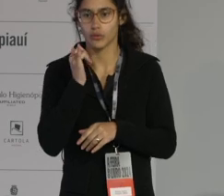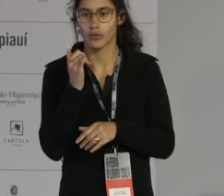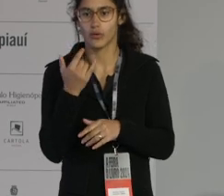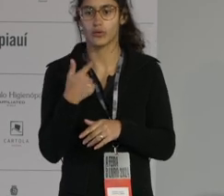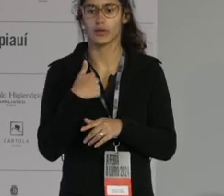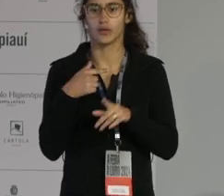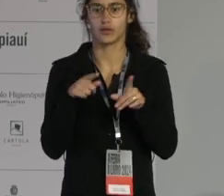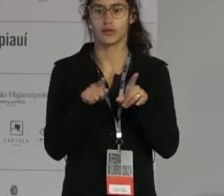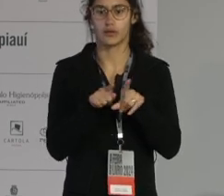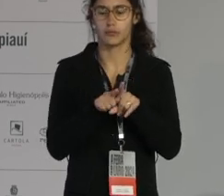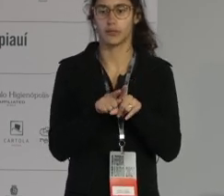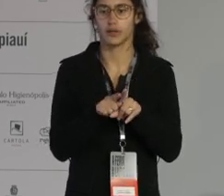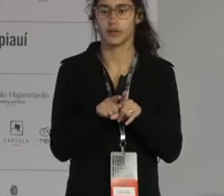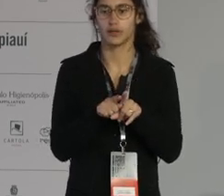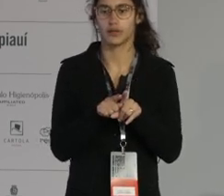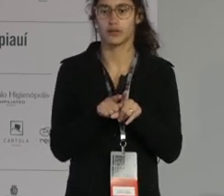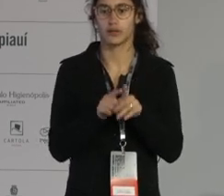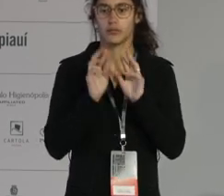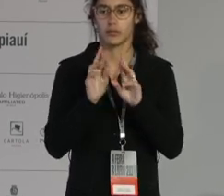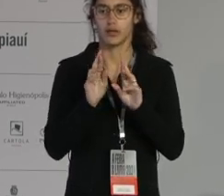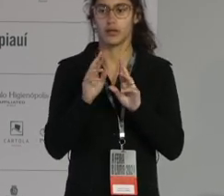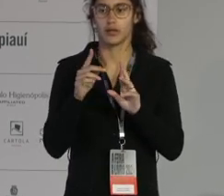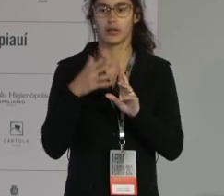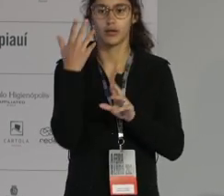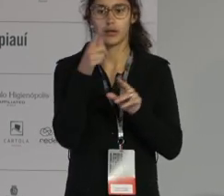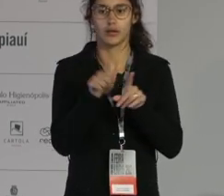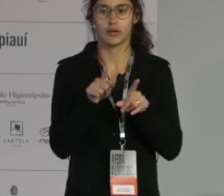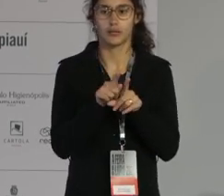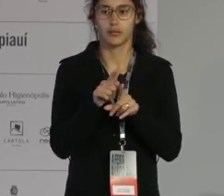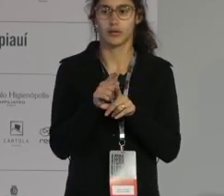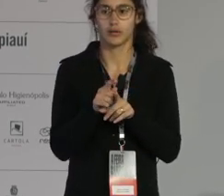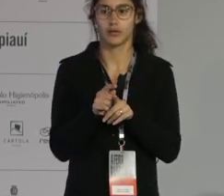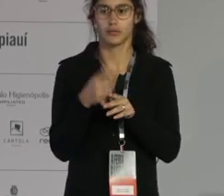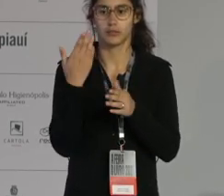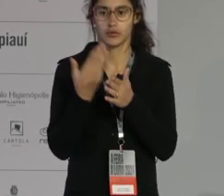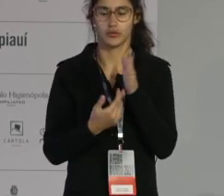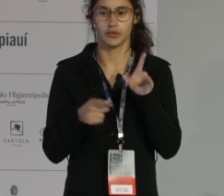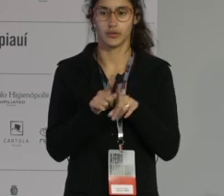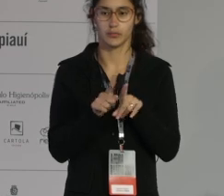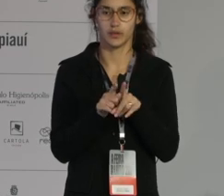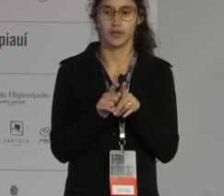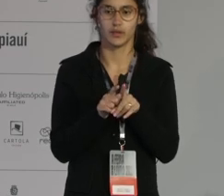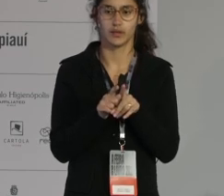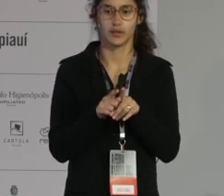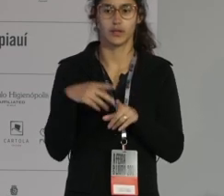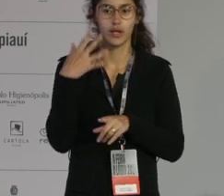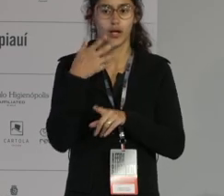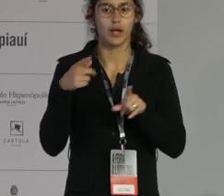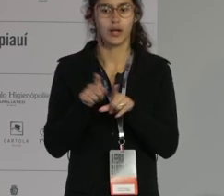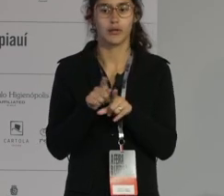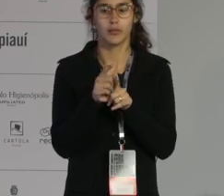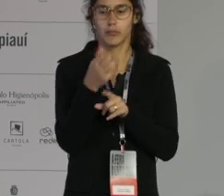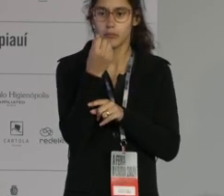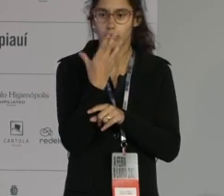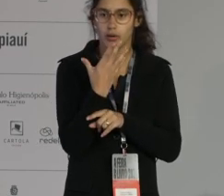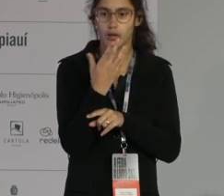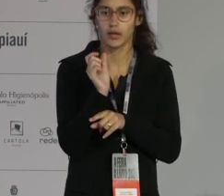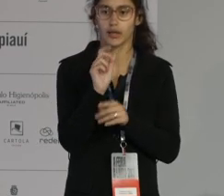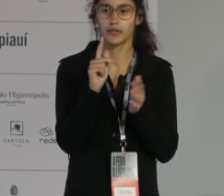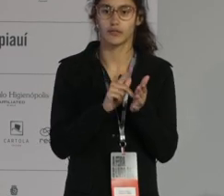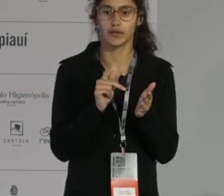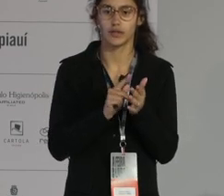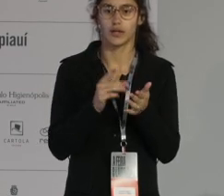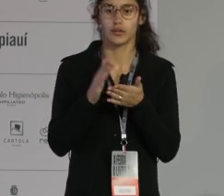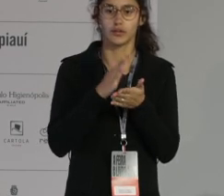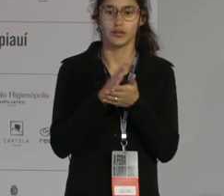eu também. Espero que os leitores não fiquem tão perdidos. E daí também essa parte boa, né, que, na verdade, um livro,